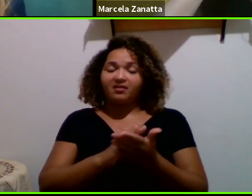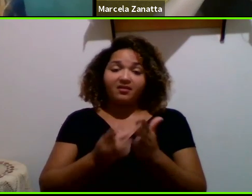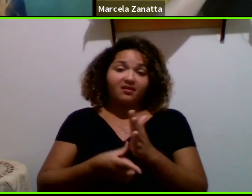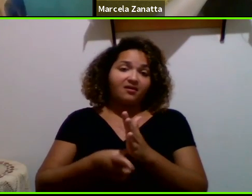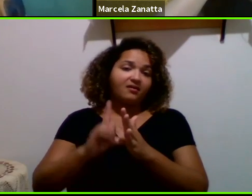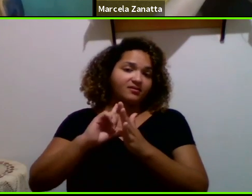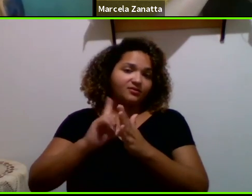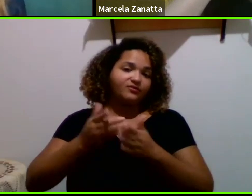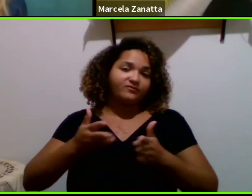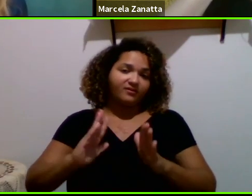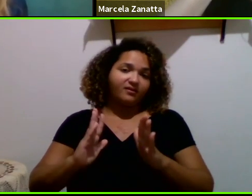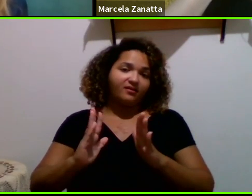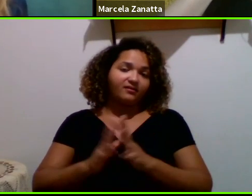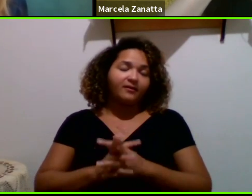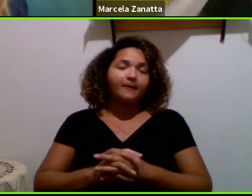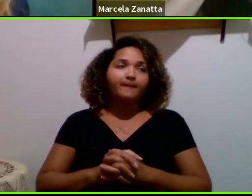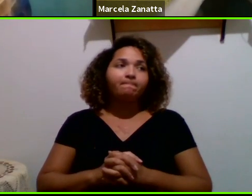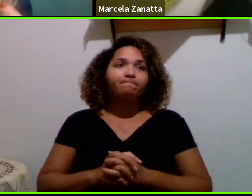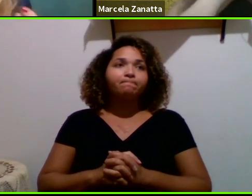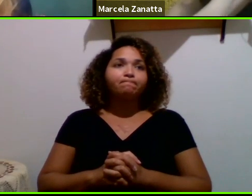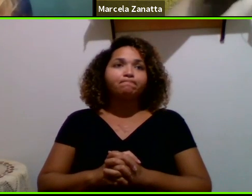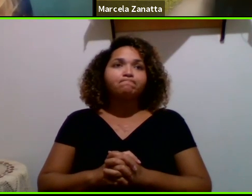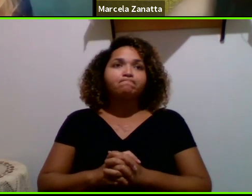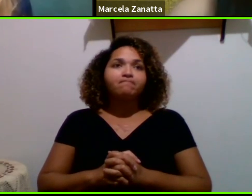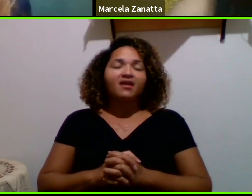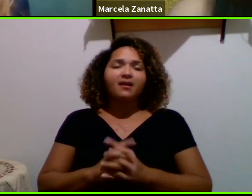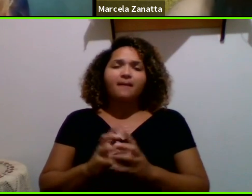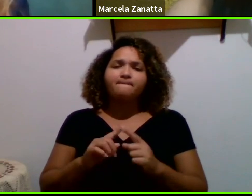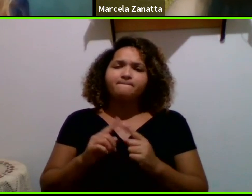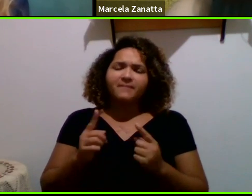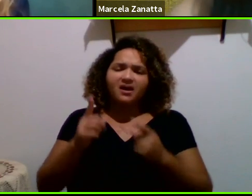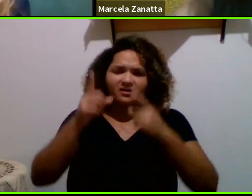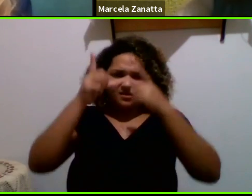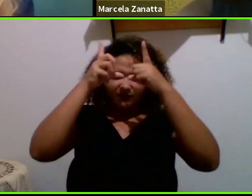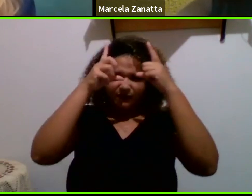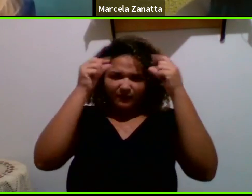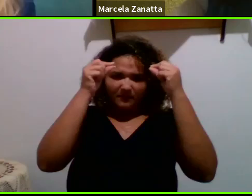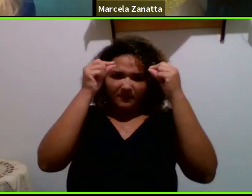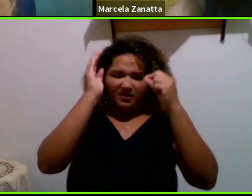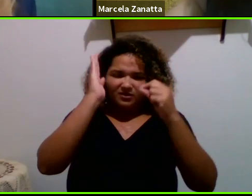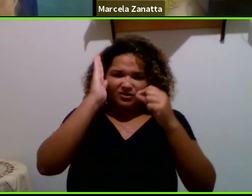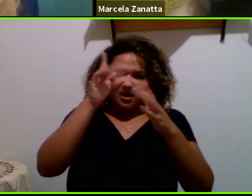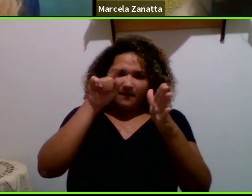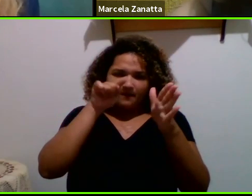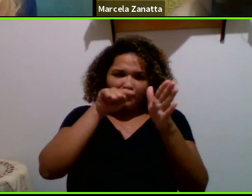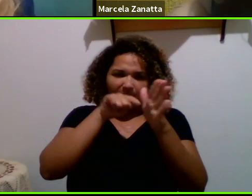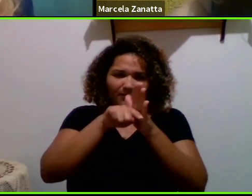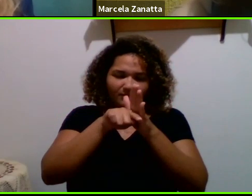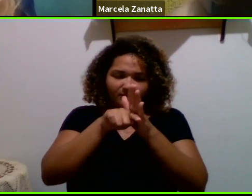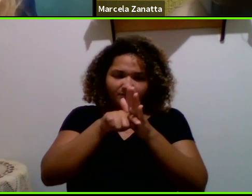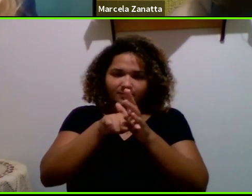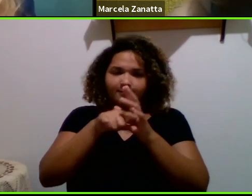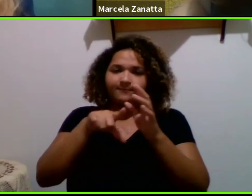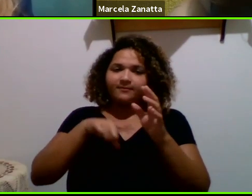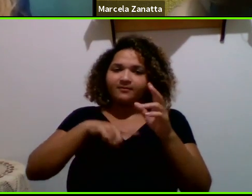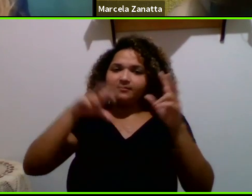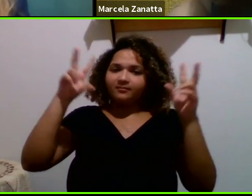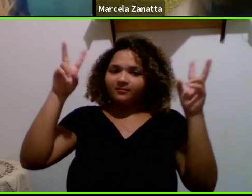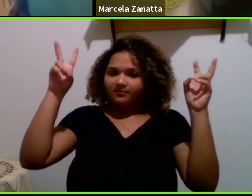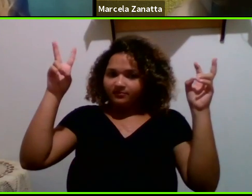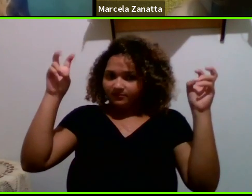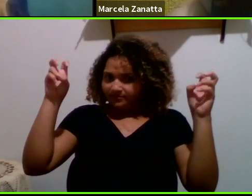pela enfermeira, aquela coleta de dados cuidadosa, atenciosa, porque ela está com contração, é